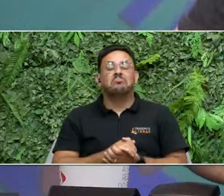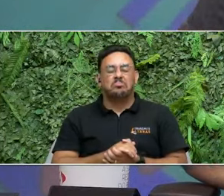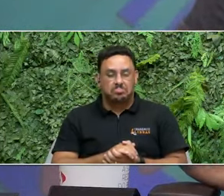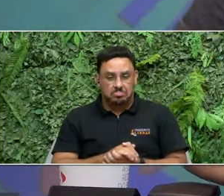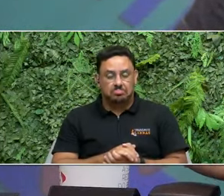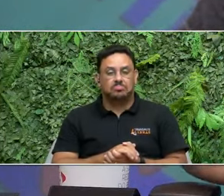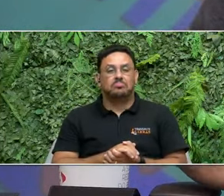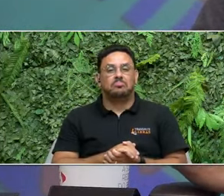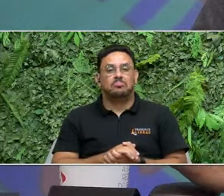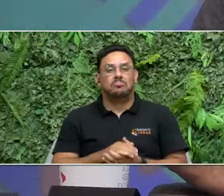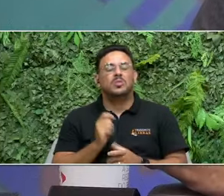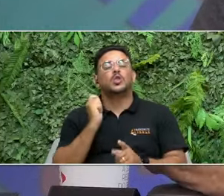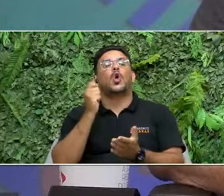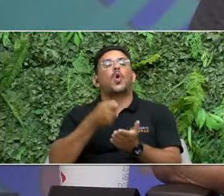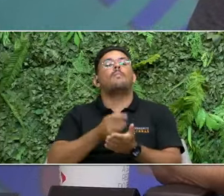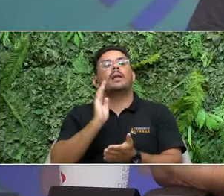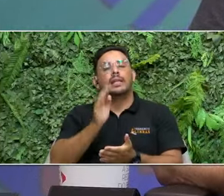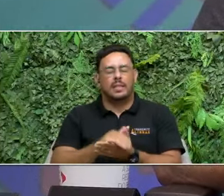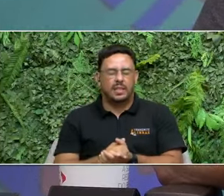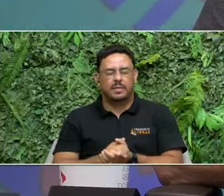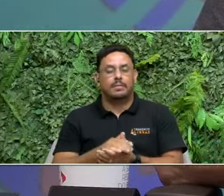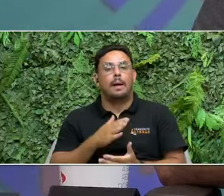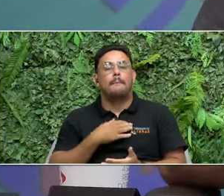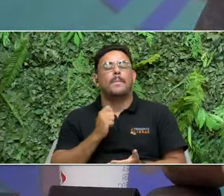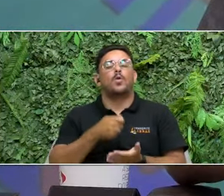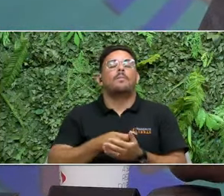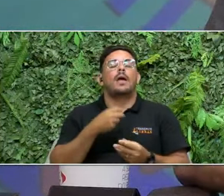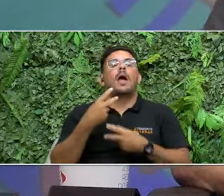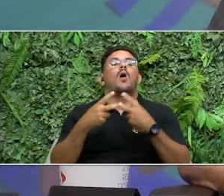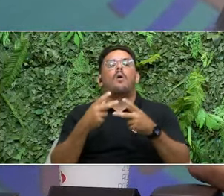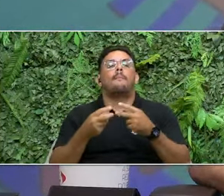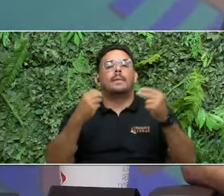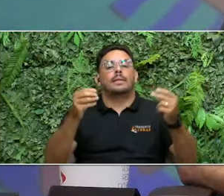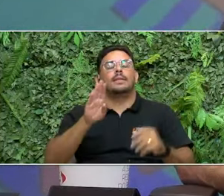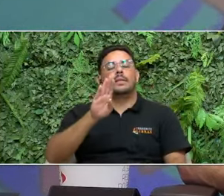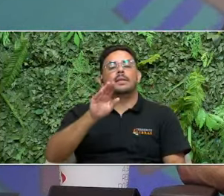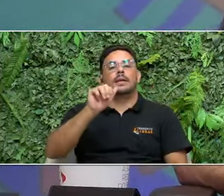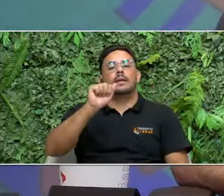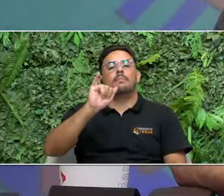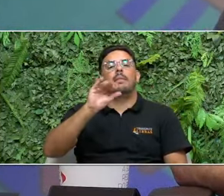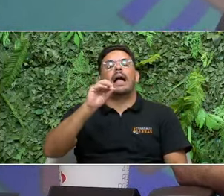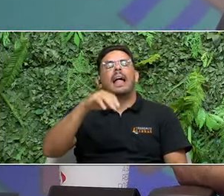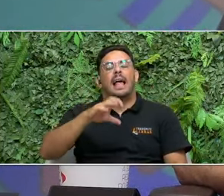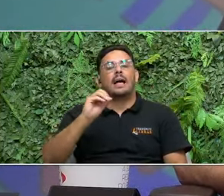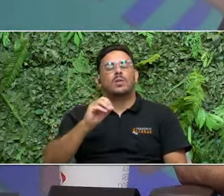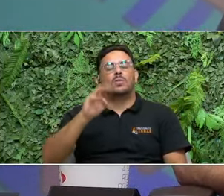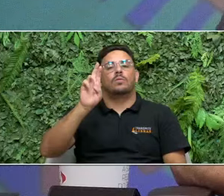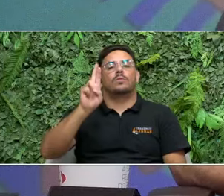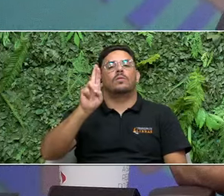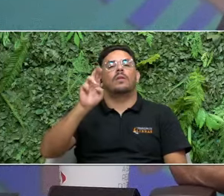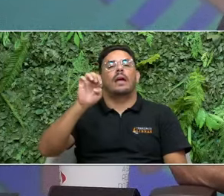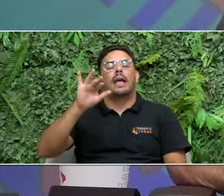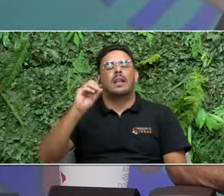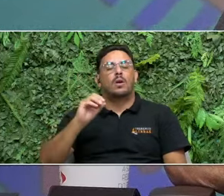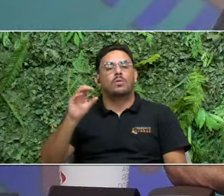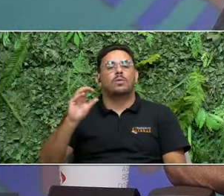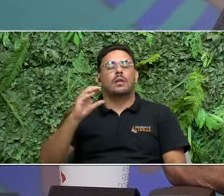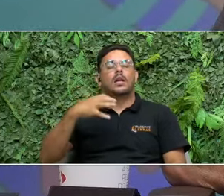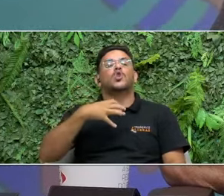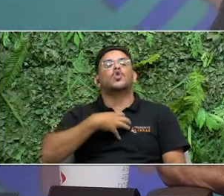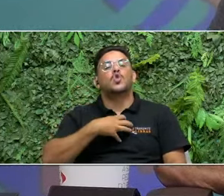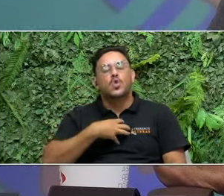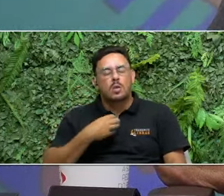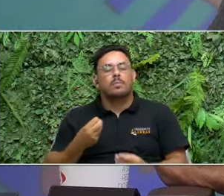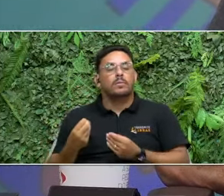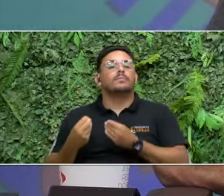isso já comprei Bob comprei para mim e mandei uma de presente para o baiano que veio do Paraná o Renaldo lá em Curitiba chorou toda